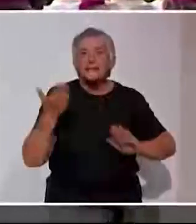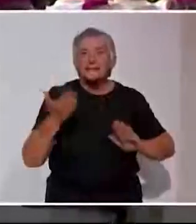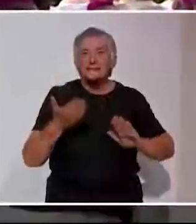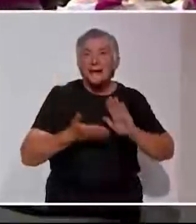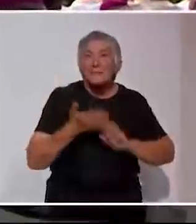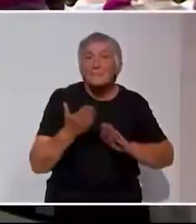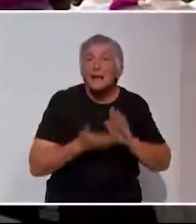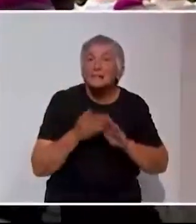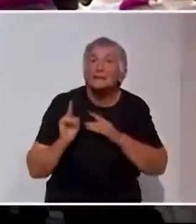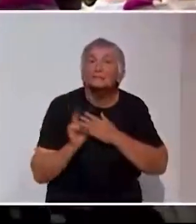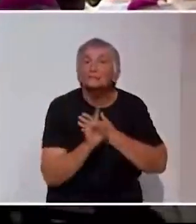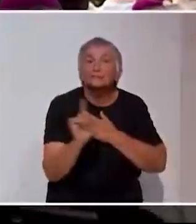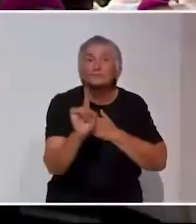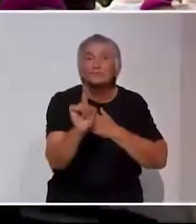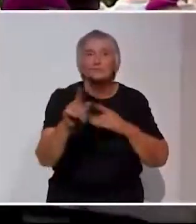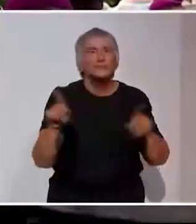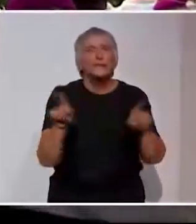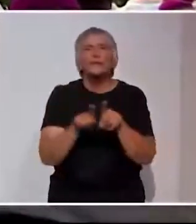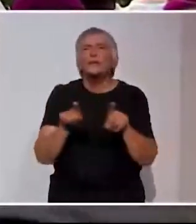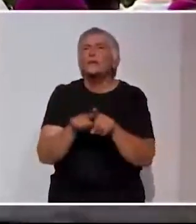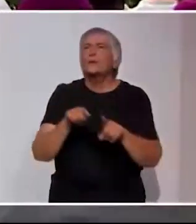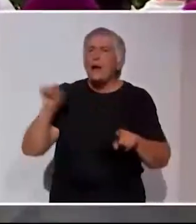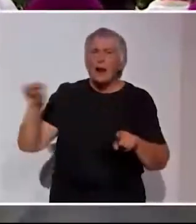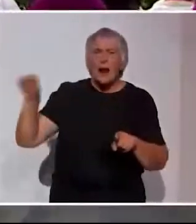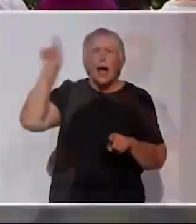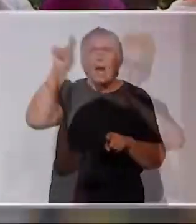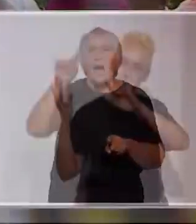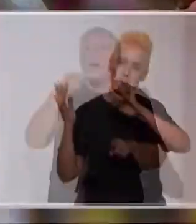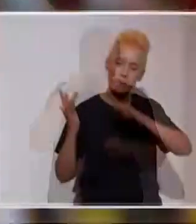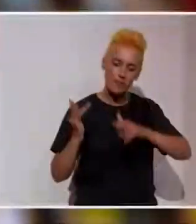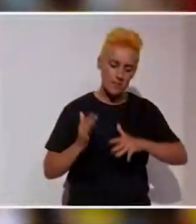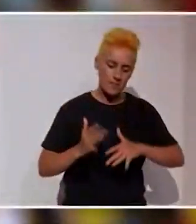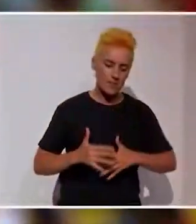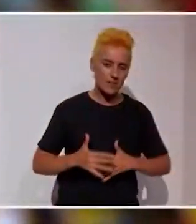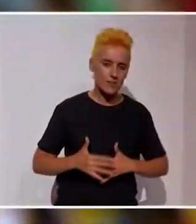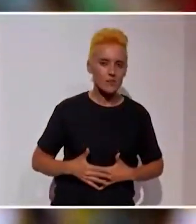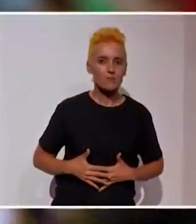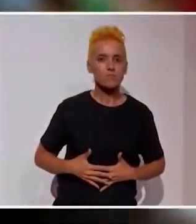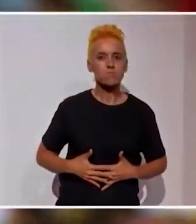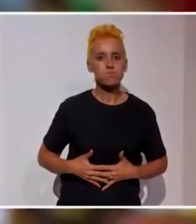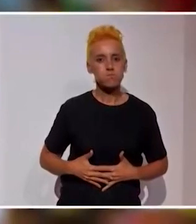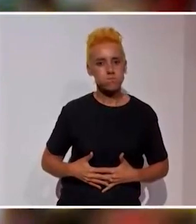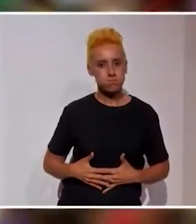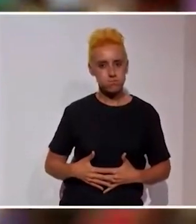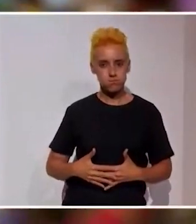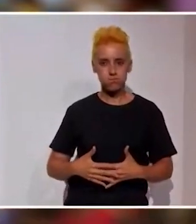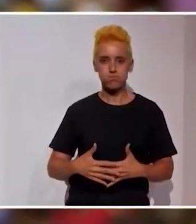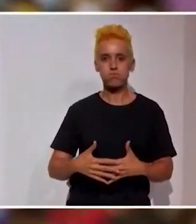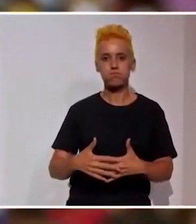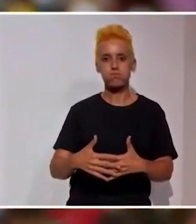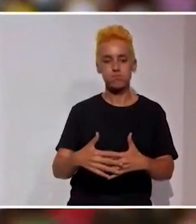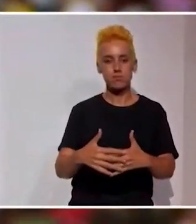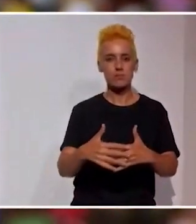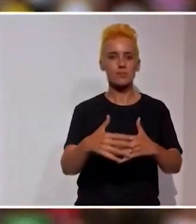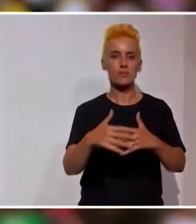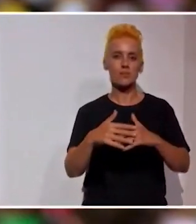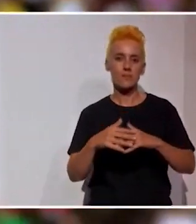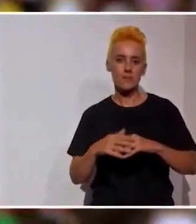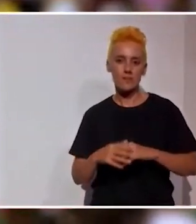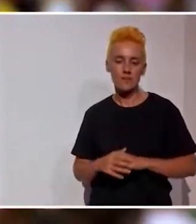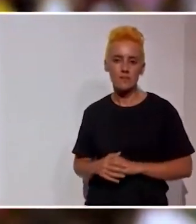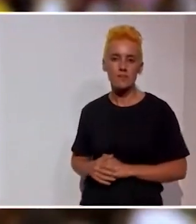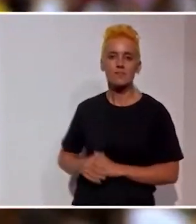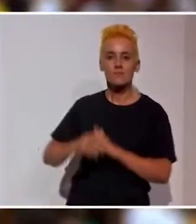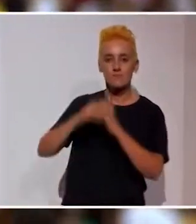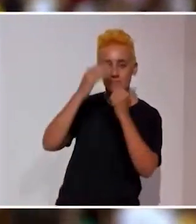do que ainda não temos e Assim ficamos inquietos ou seja uma pressa diferente é partilhada e uma